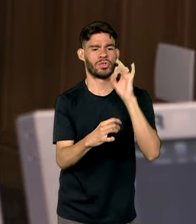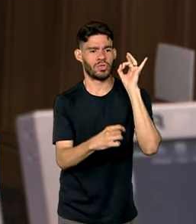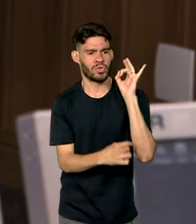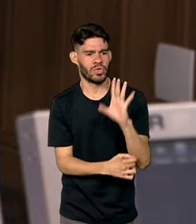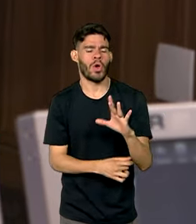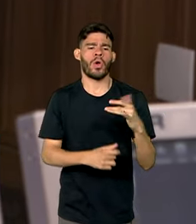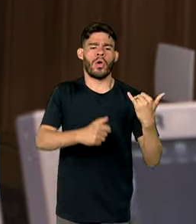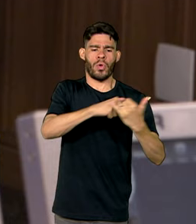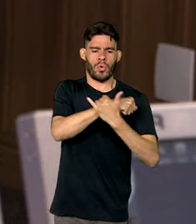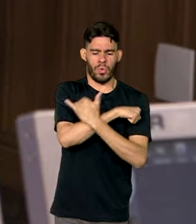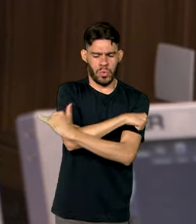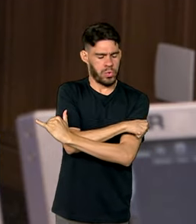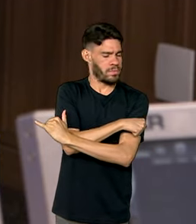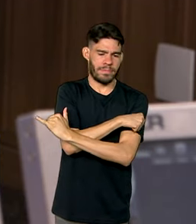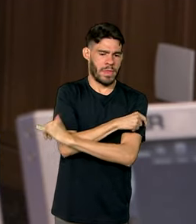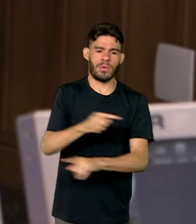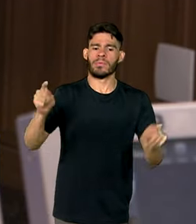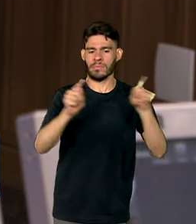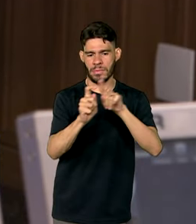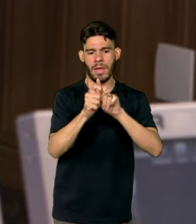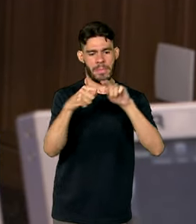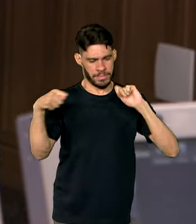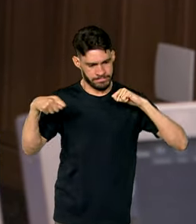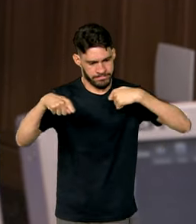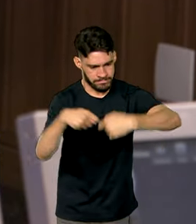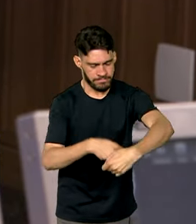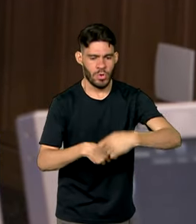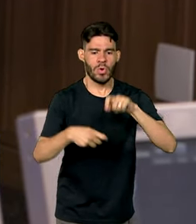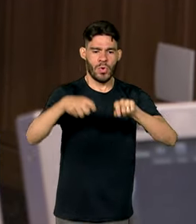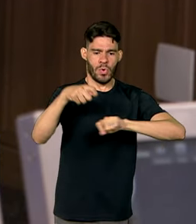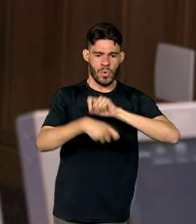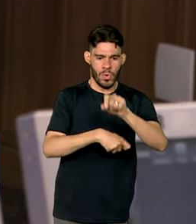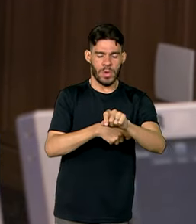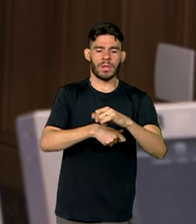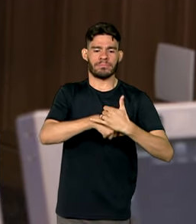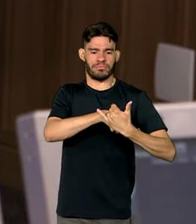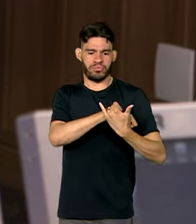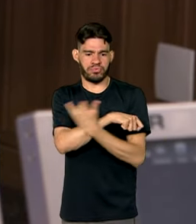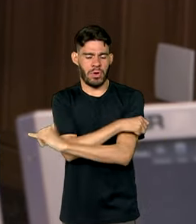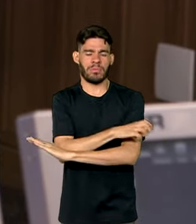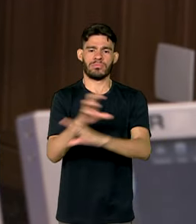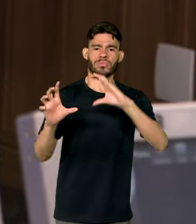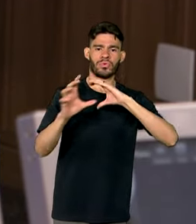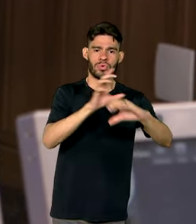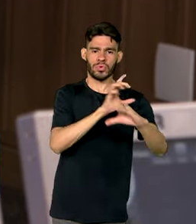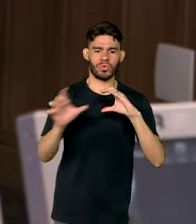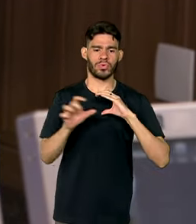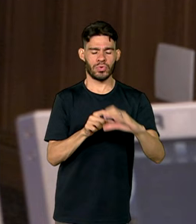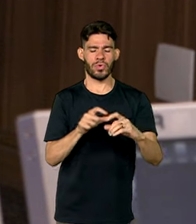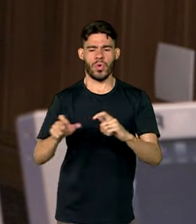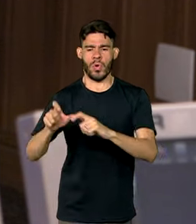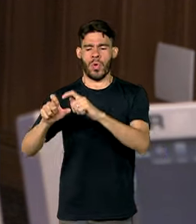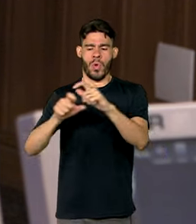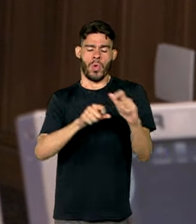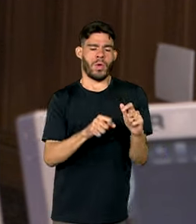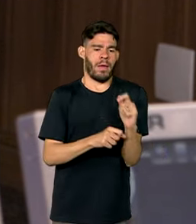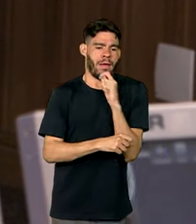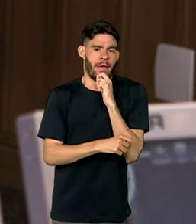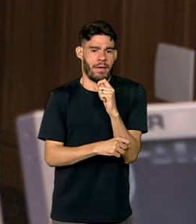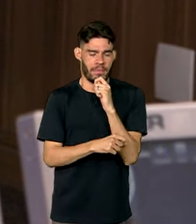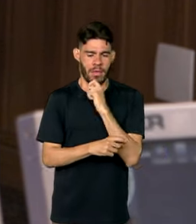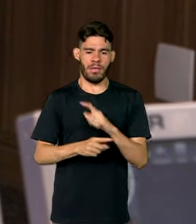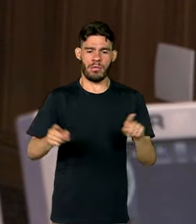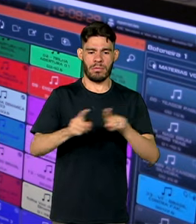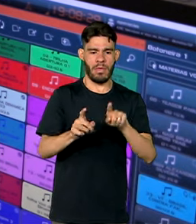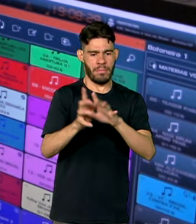a infraestrutura necessária né então o esforço de levar a infraestrutura de telecomunicações para regiões que hoje não existem e